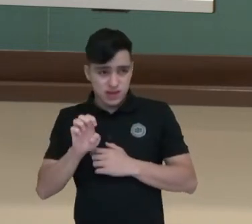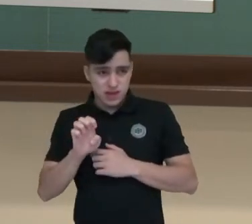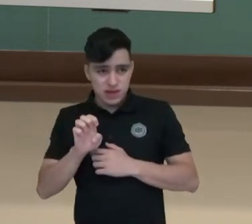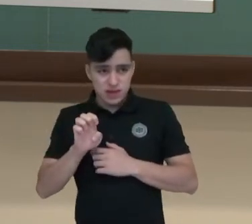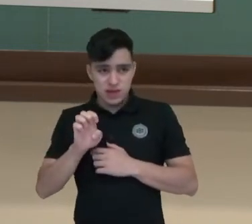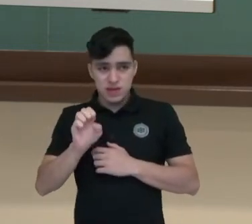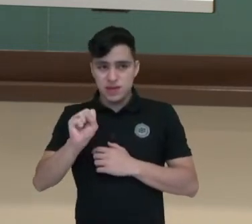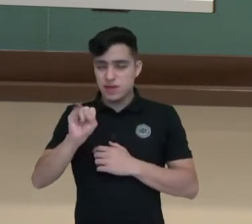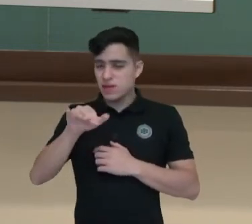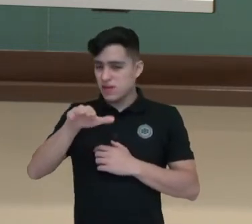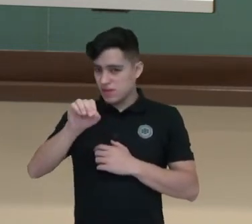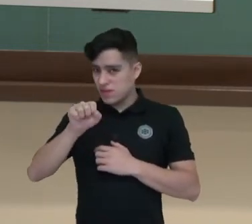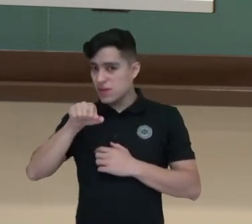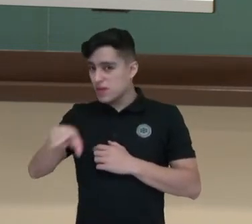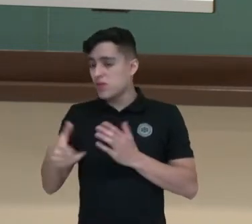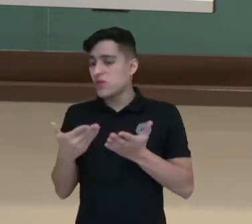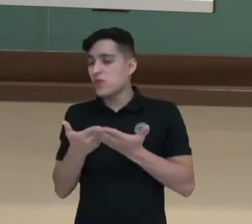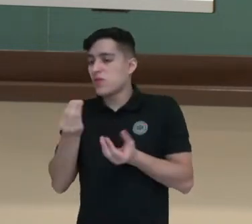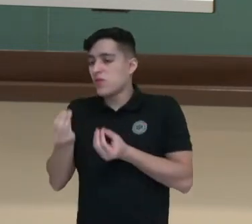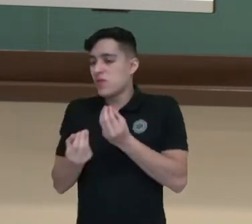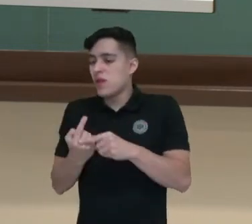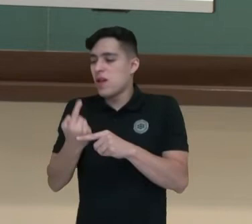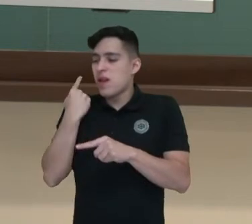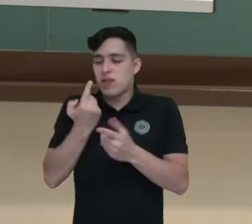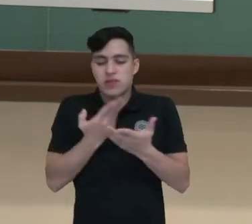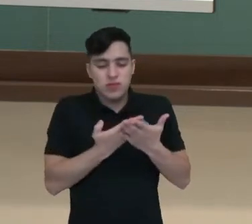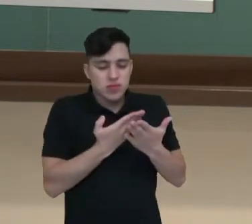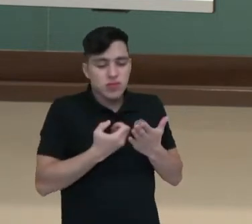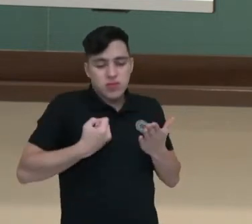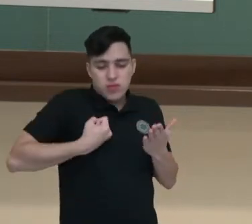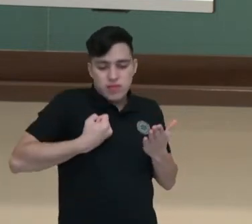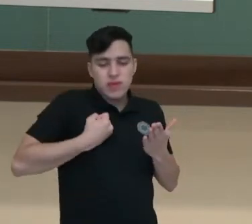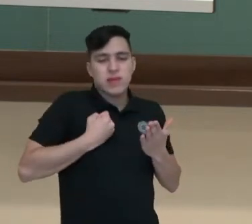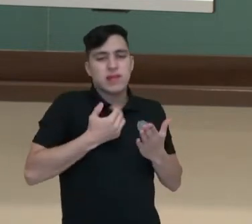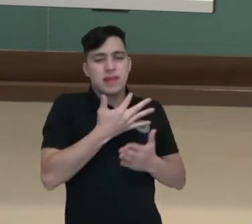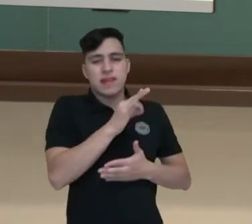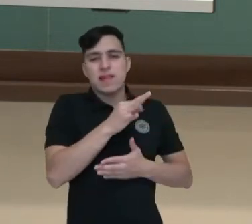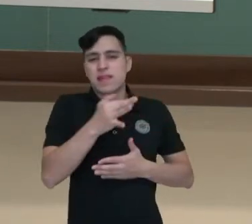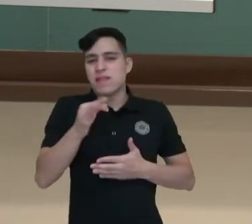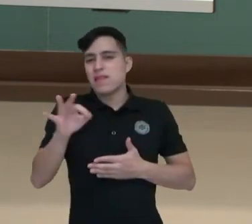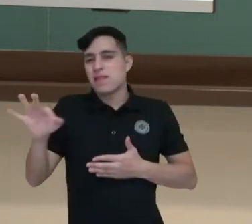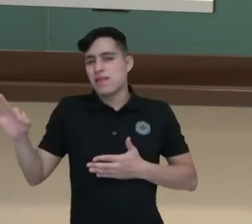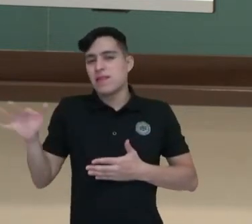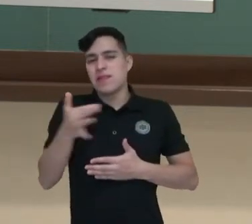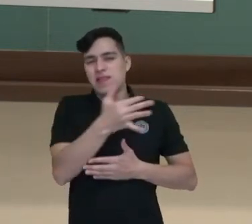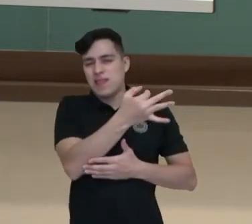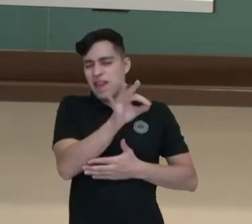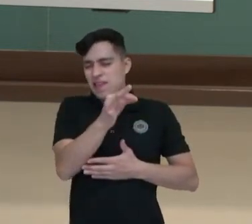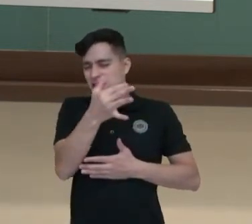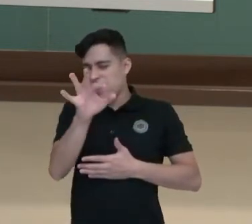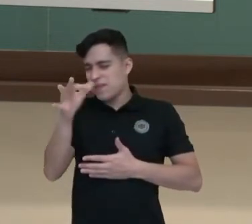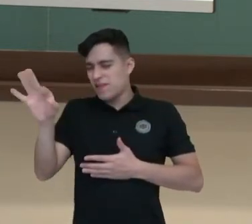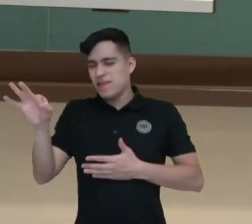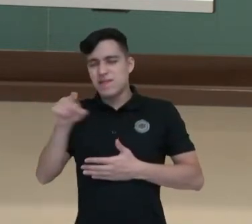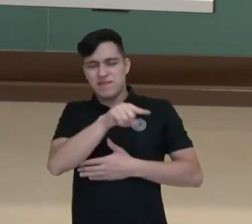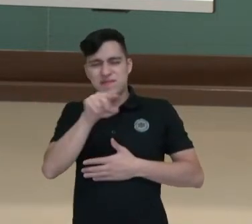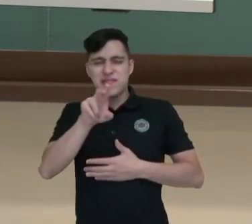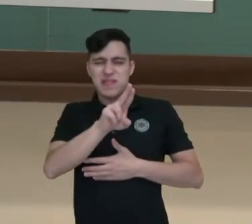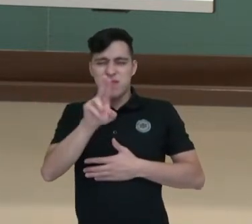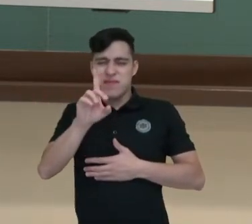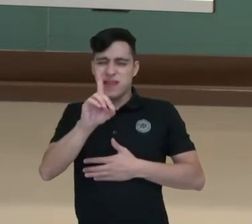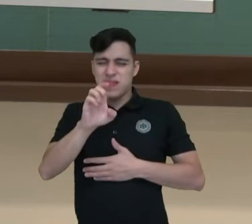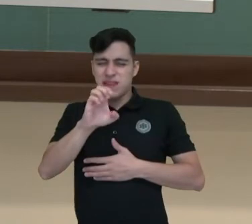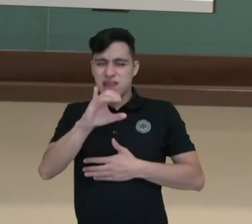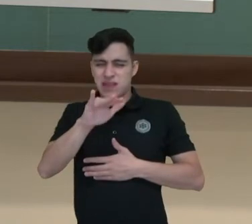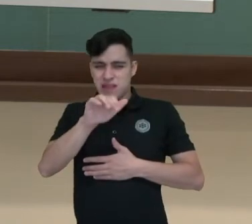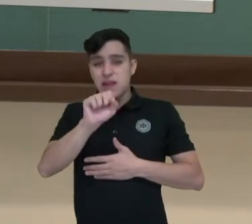Isso a gente aprende, pessoal, estudando os números decimais, né? Então, o 5 é o décimo de segundo e o 8 é o centésimo